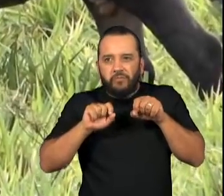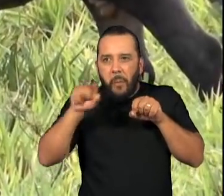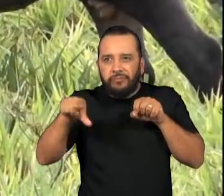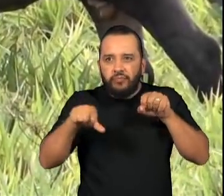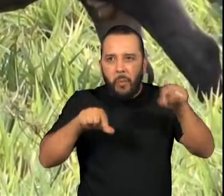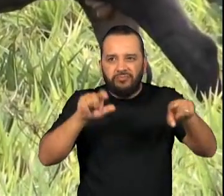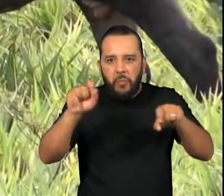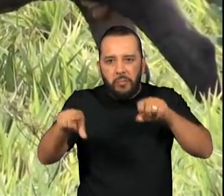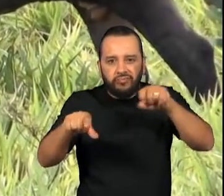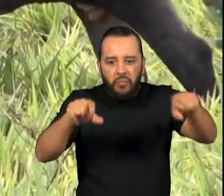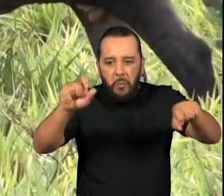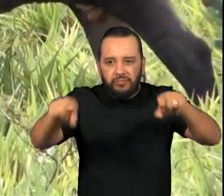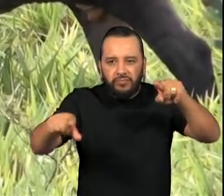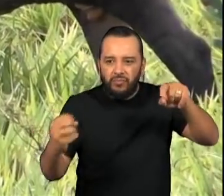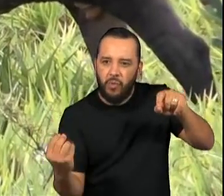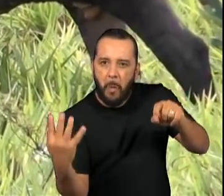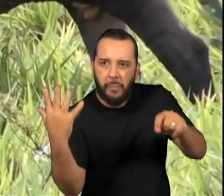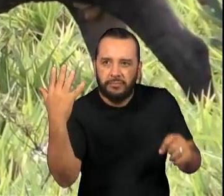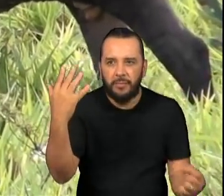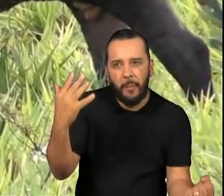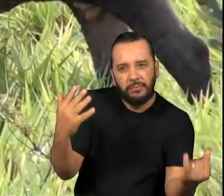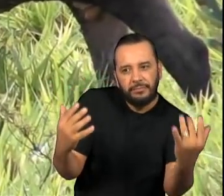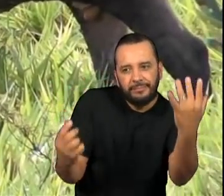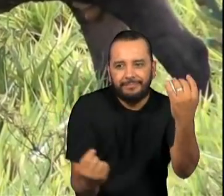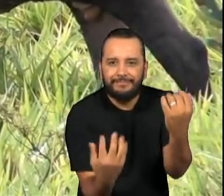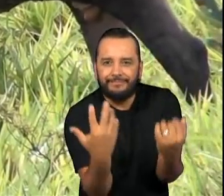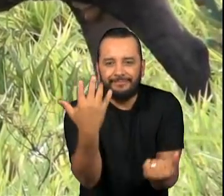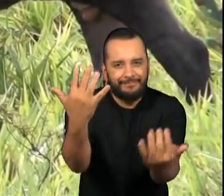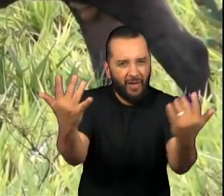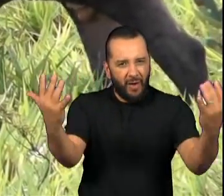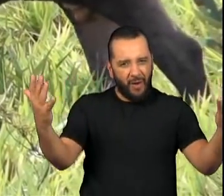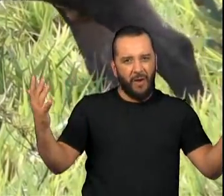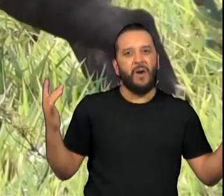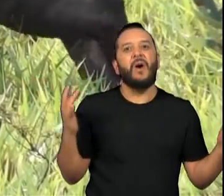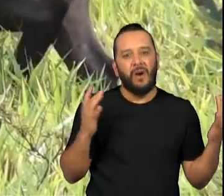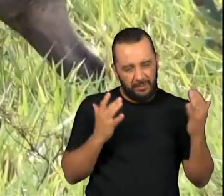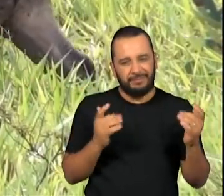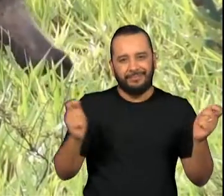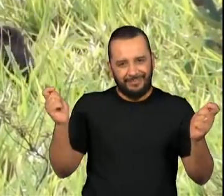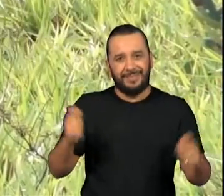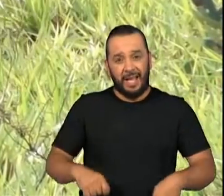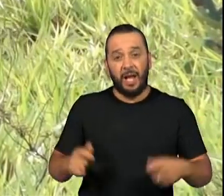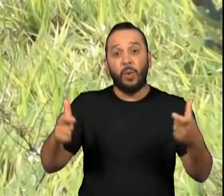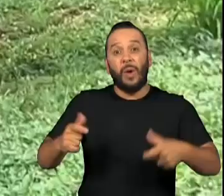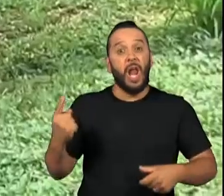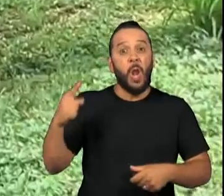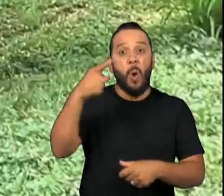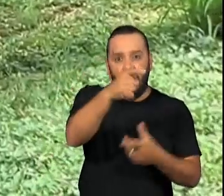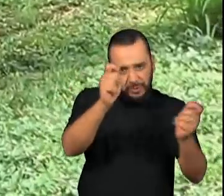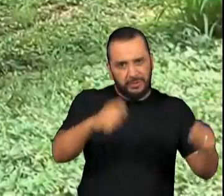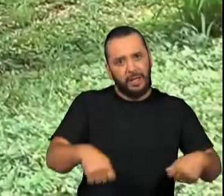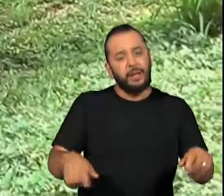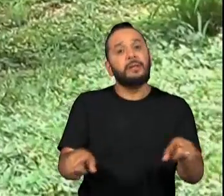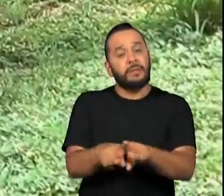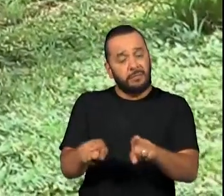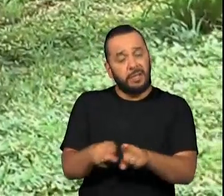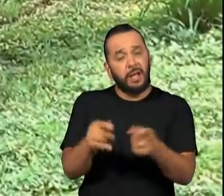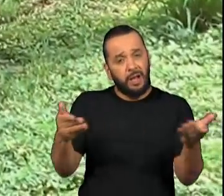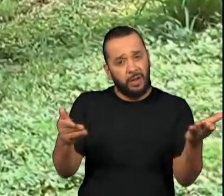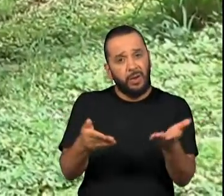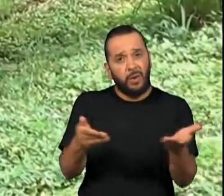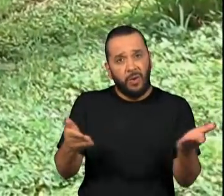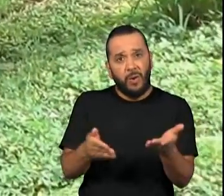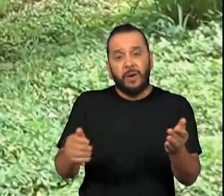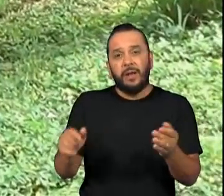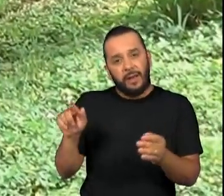capacidade de espalhar sementes de espécies nativas por longas distâncias. Agora, o animal também faz o papel